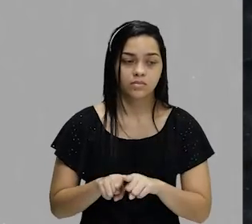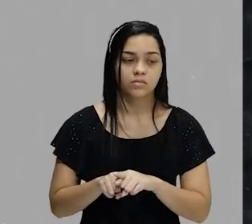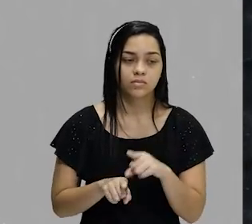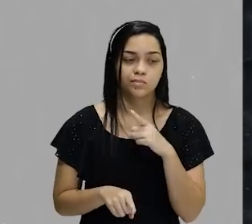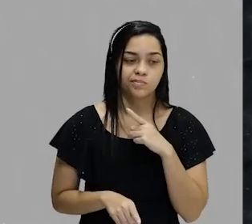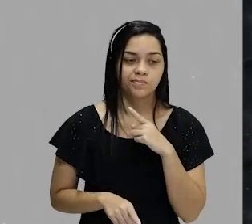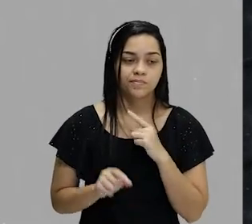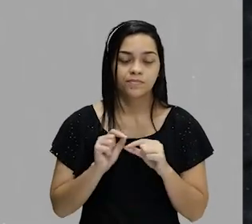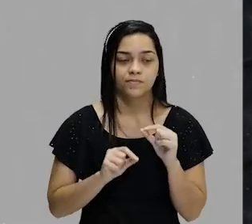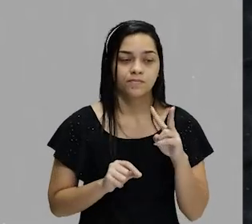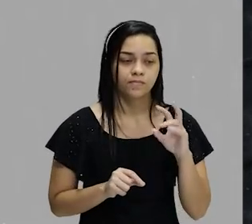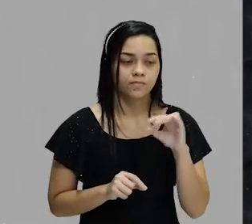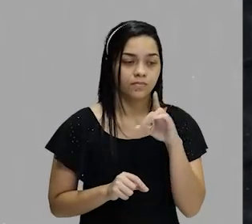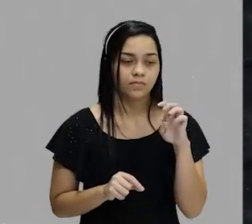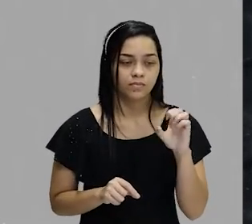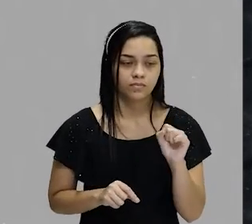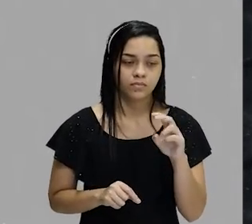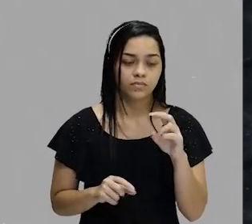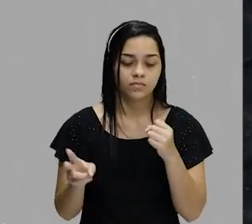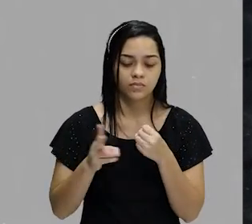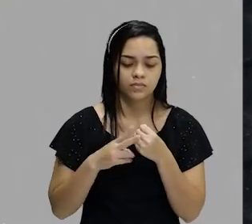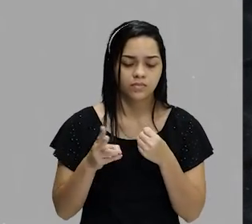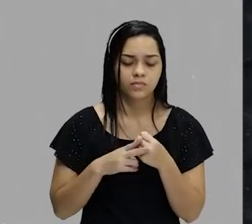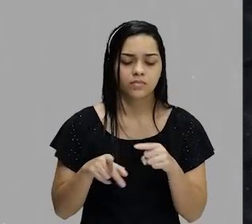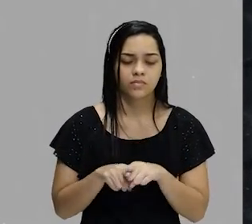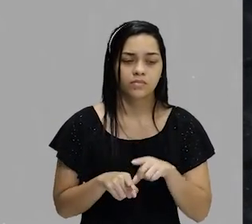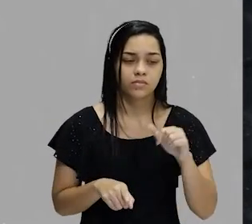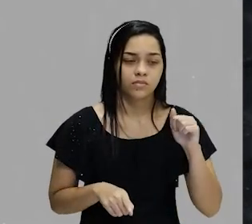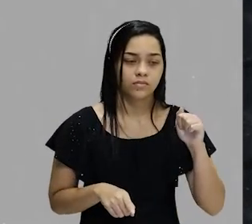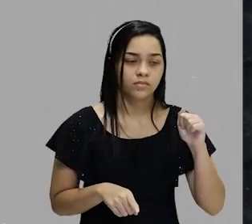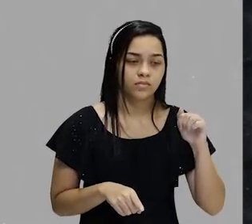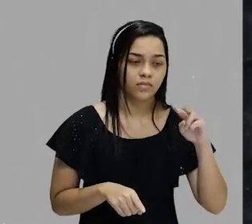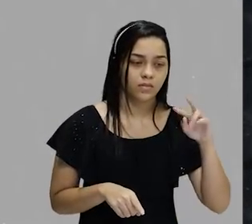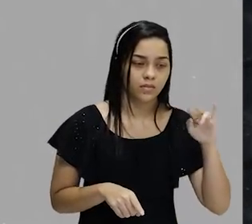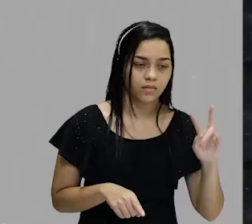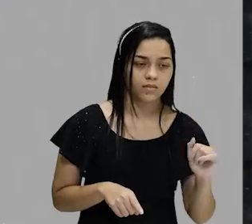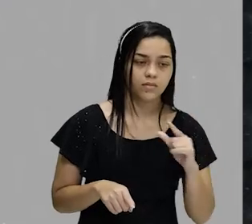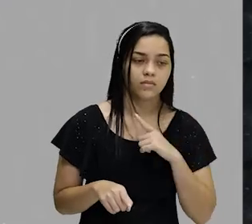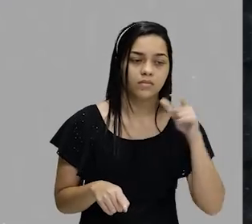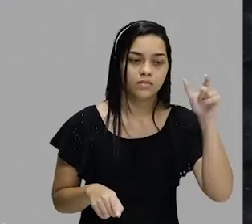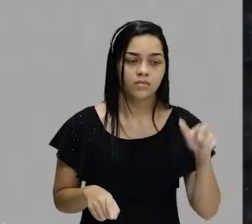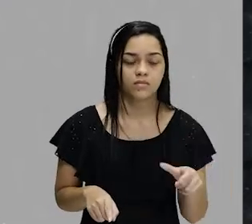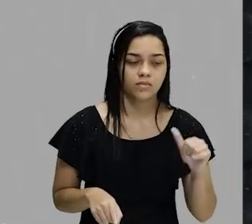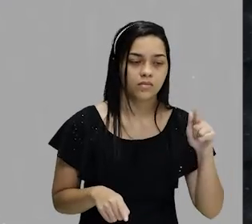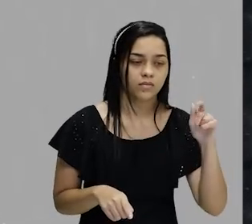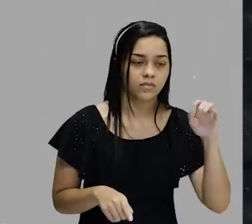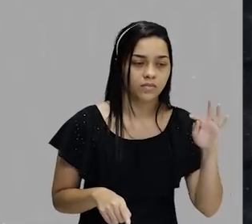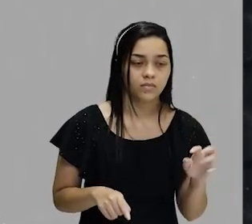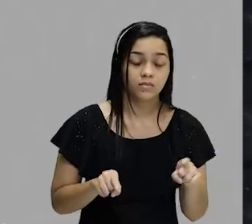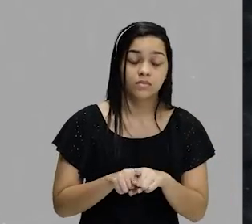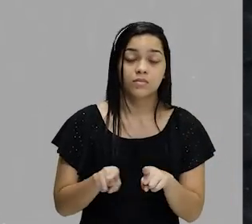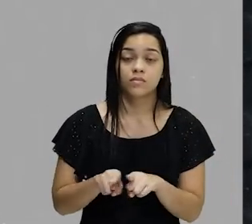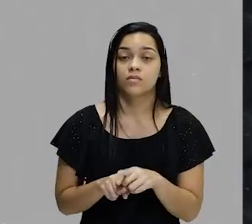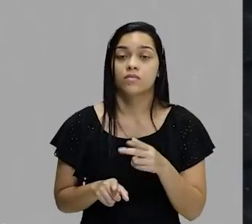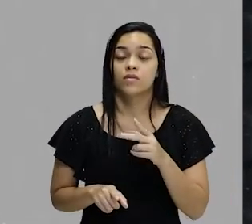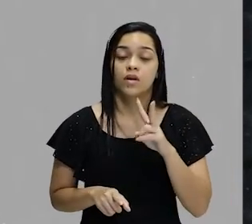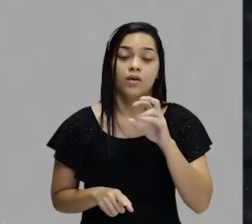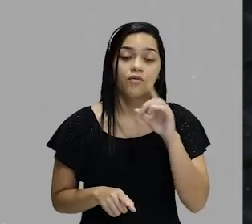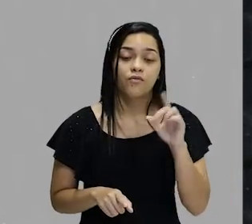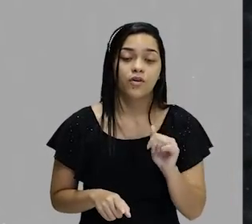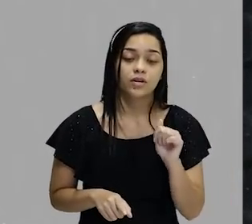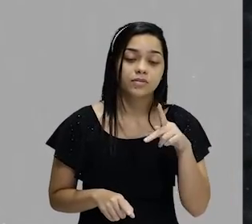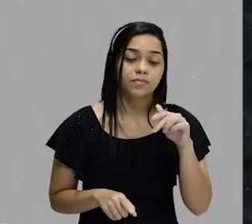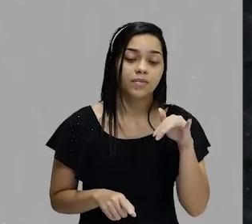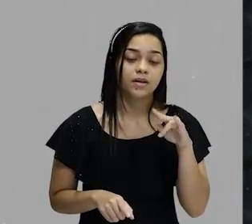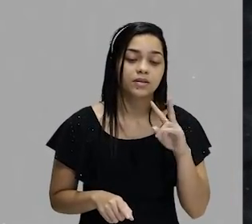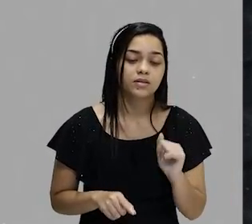em vozes verbais. Lembram? Voz ativa, sujeito, agente. Voz passiva, sujeito